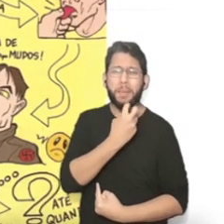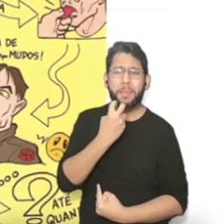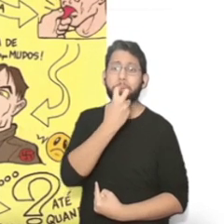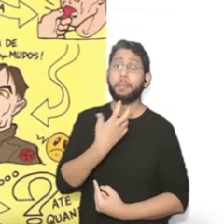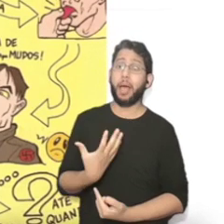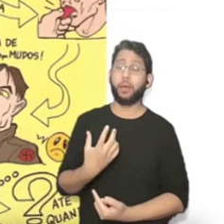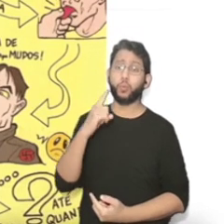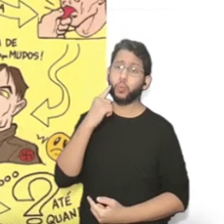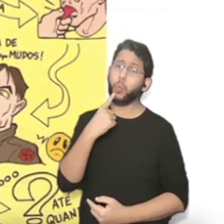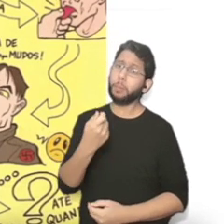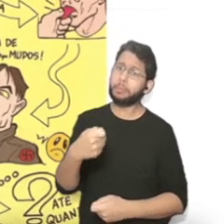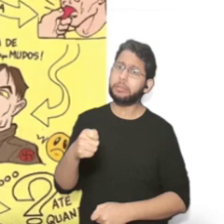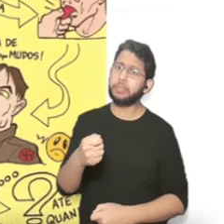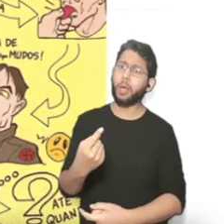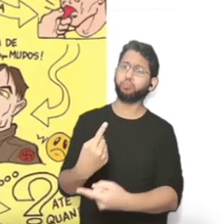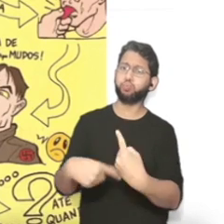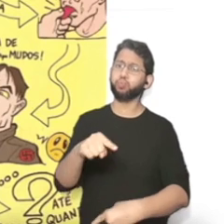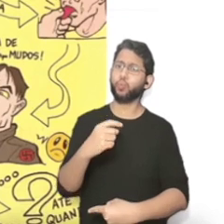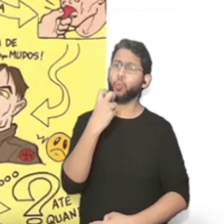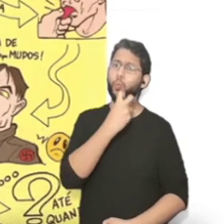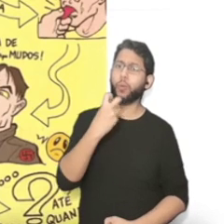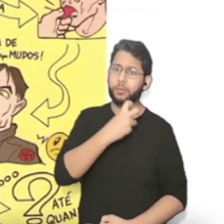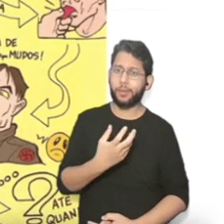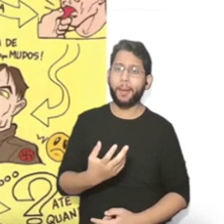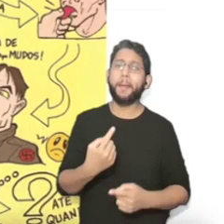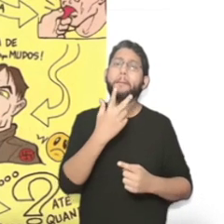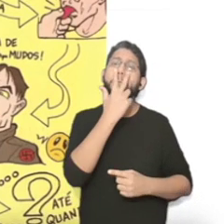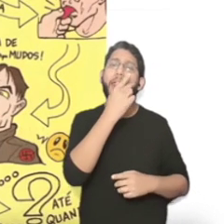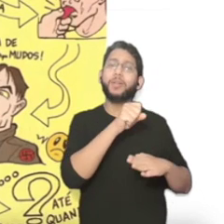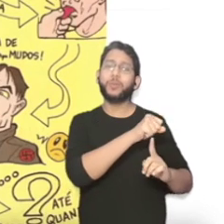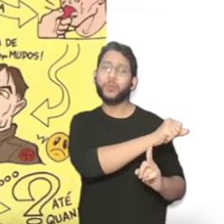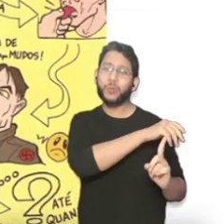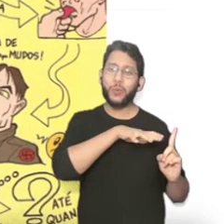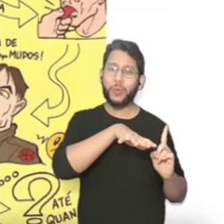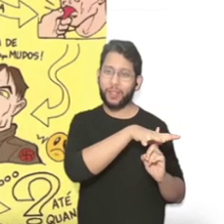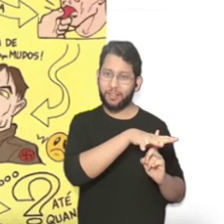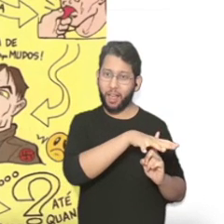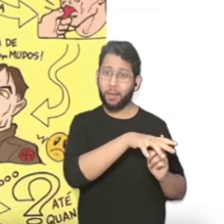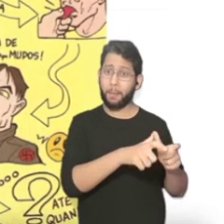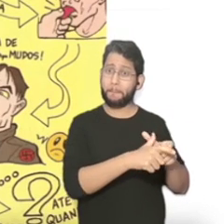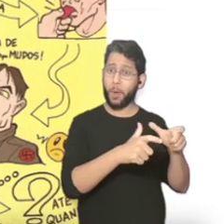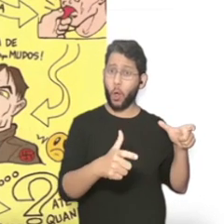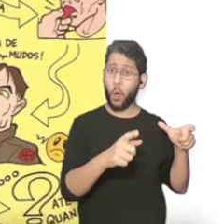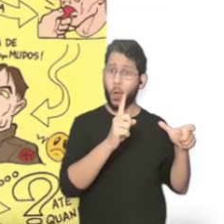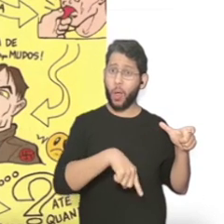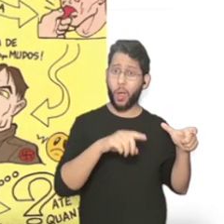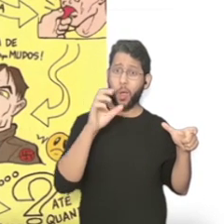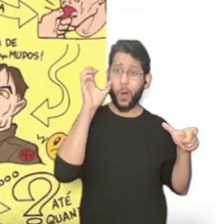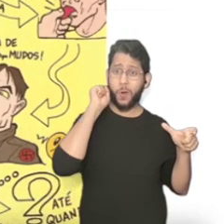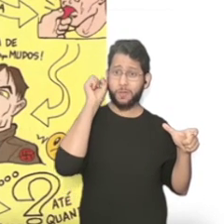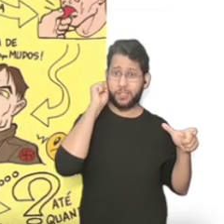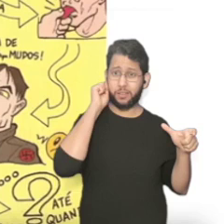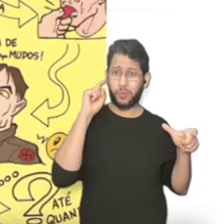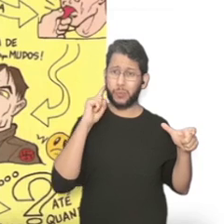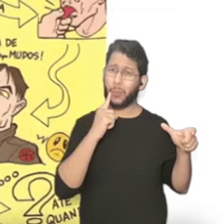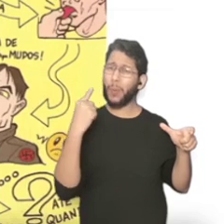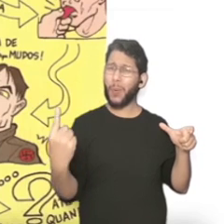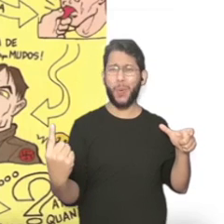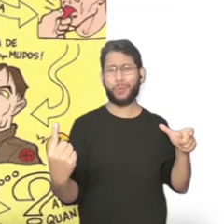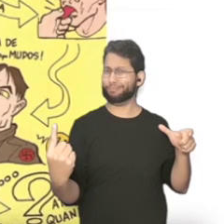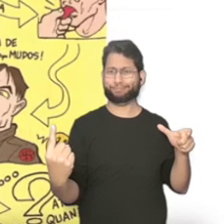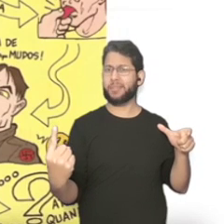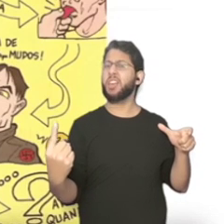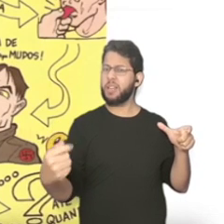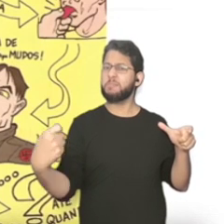na exigência de que o surdo se oralizasse ou se adaptasse a uma sociedade ouvinte, que pudesse fazer leitura labial, que pudesse usar o